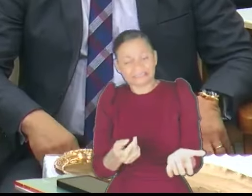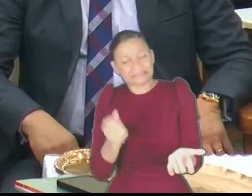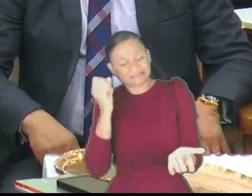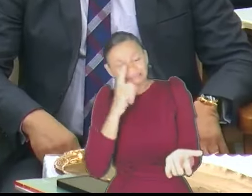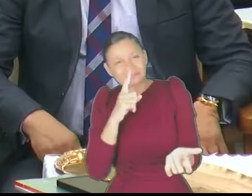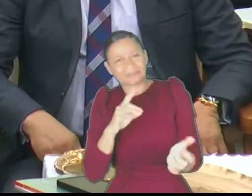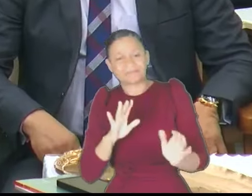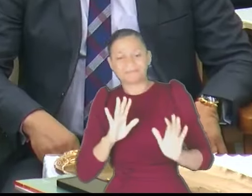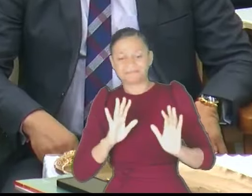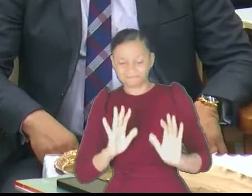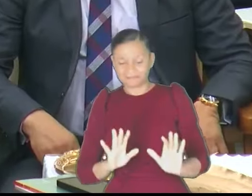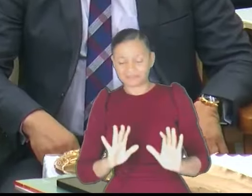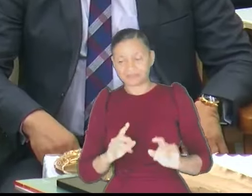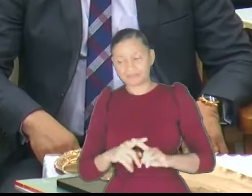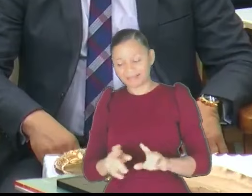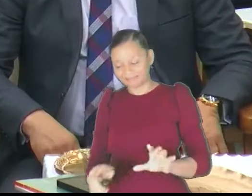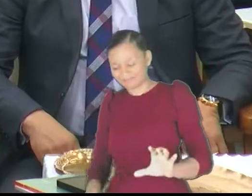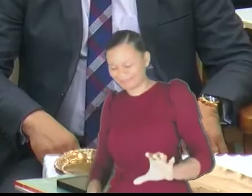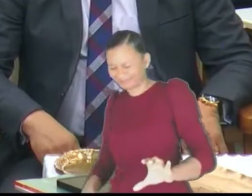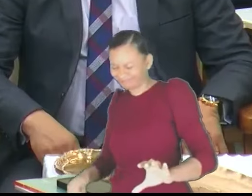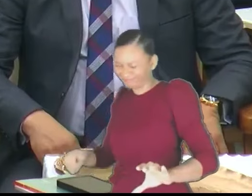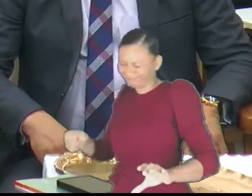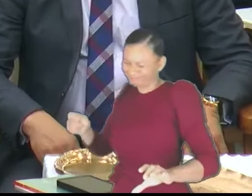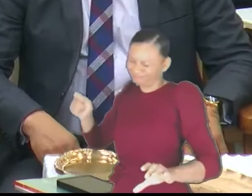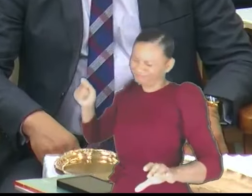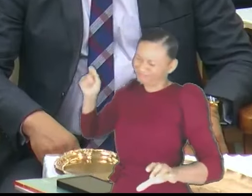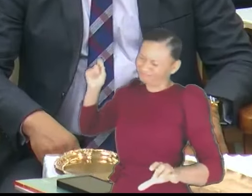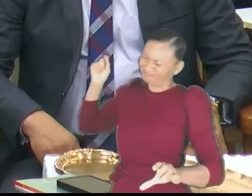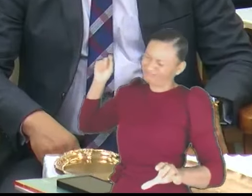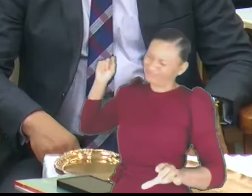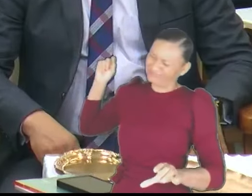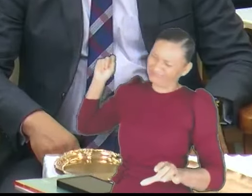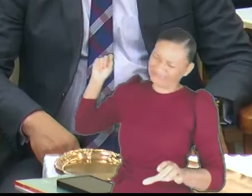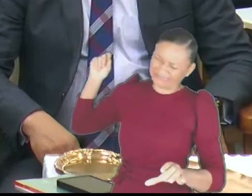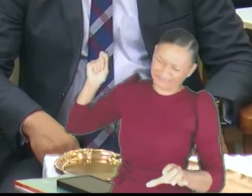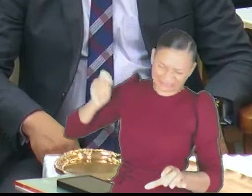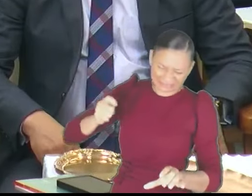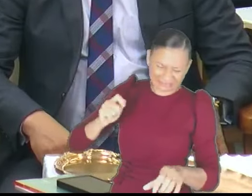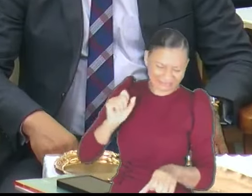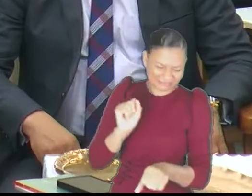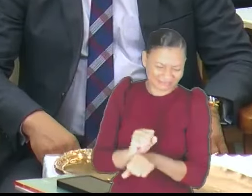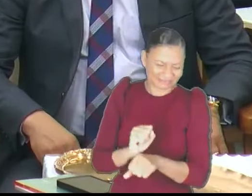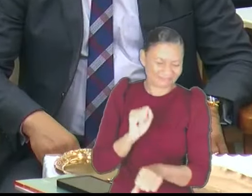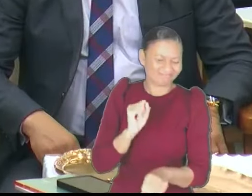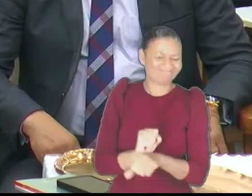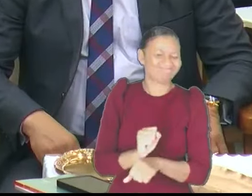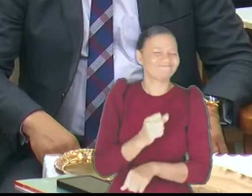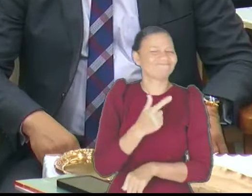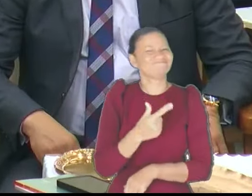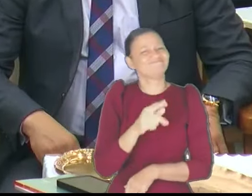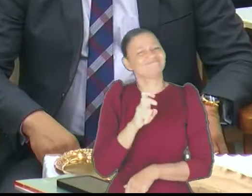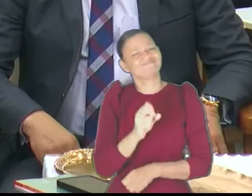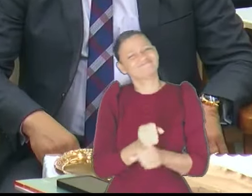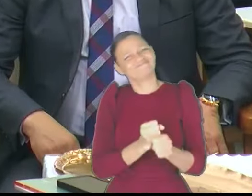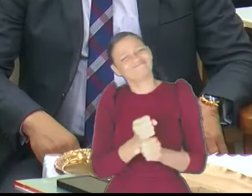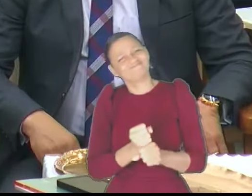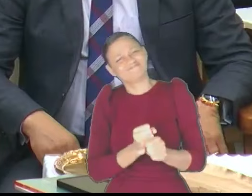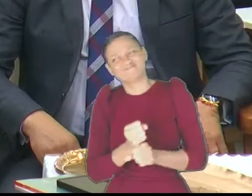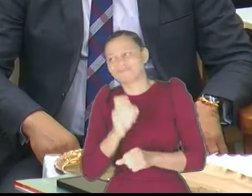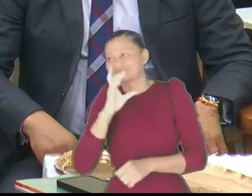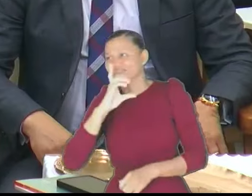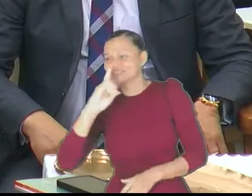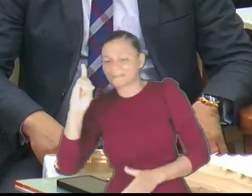levantar o cutelo sobre alguém que ele esperou 25 anos e que Deus havia feito a